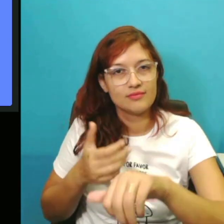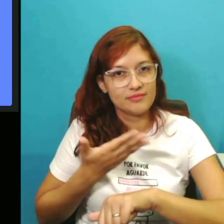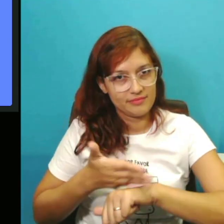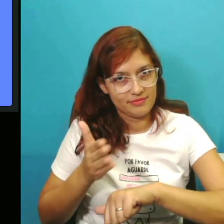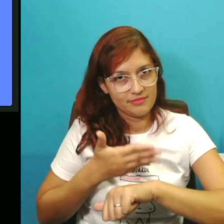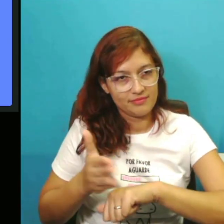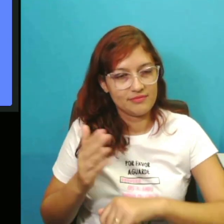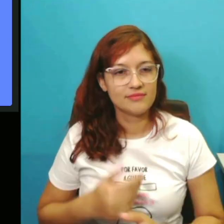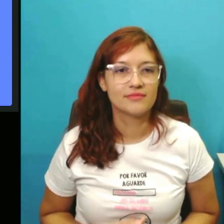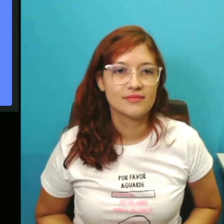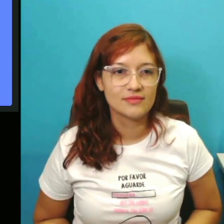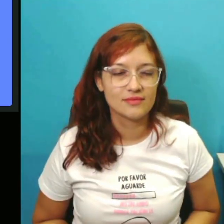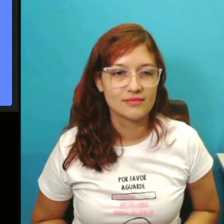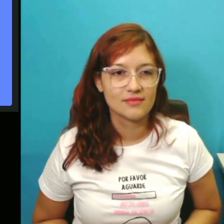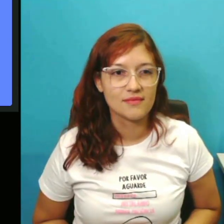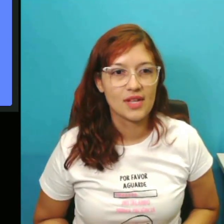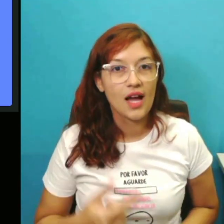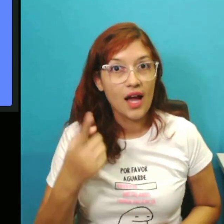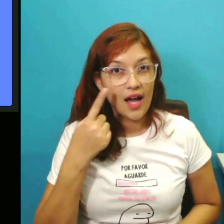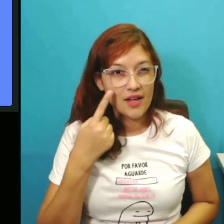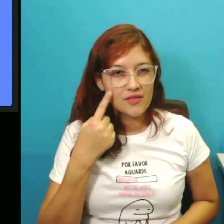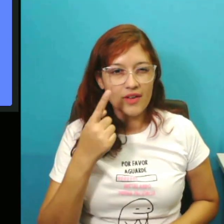Então usou a lanterna de LED.